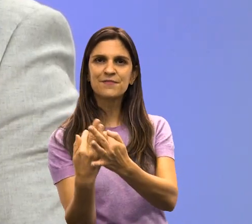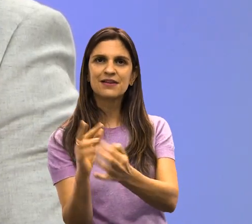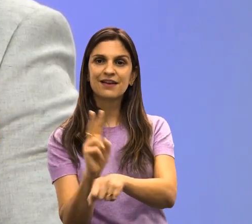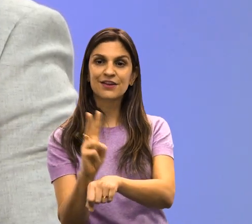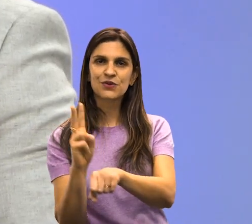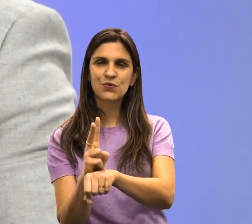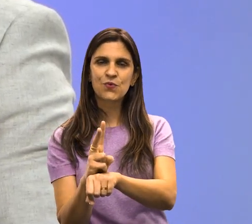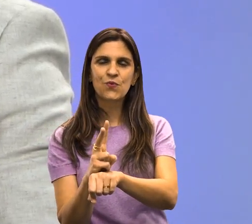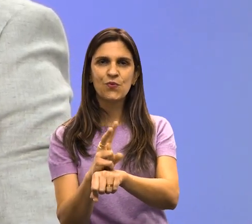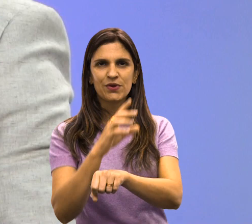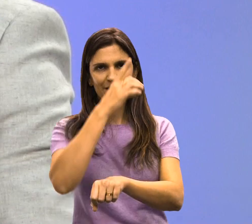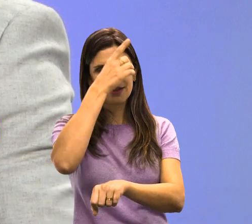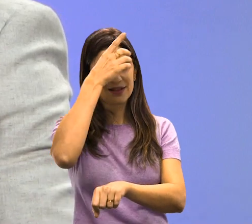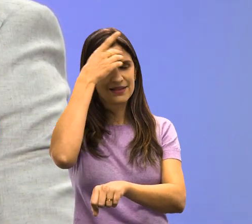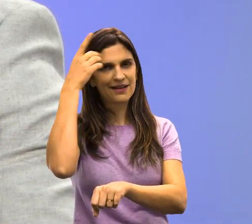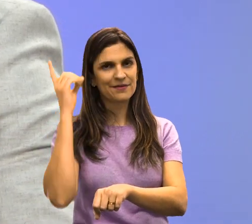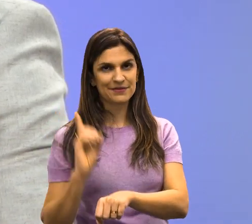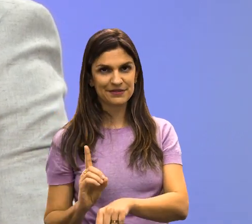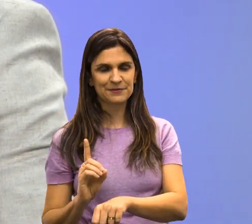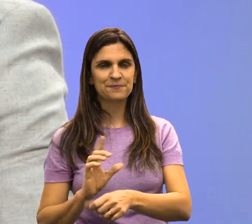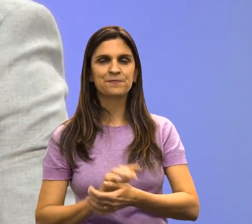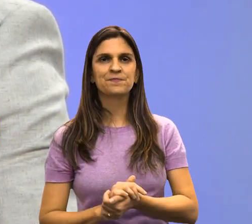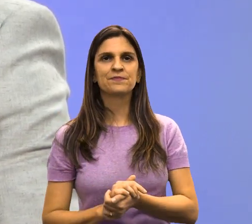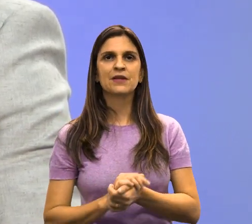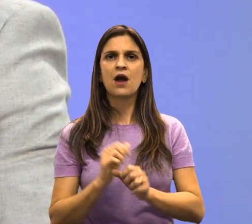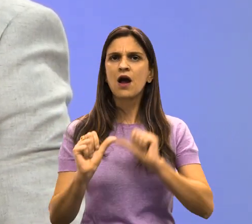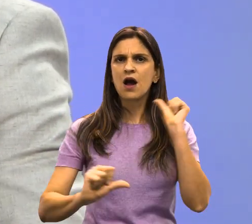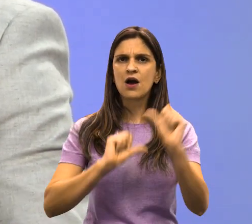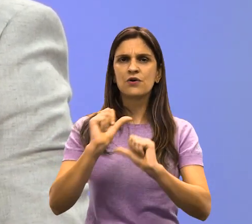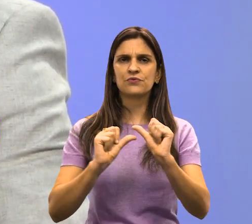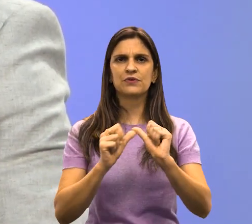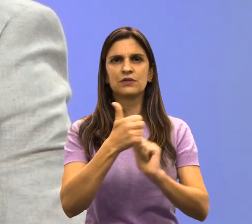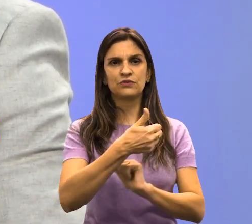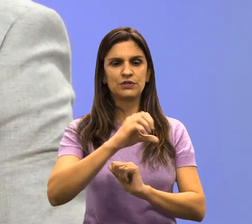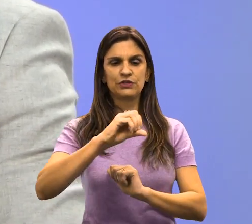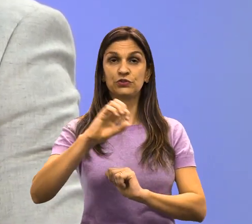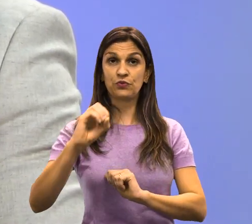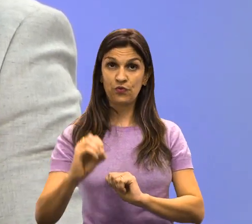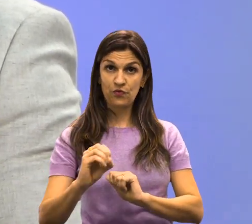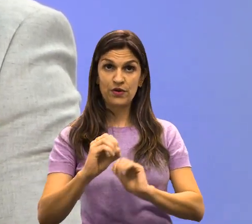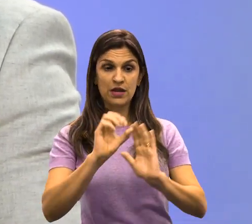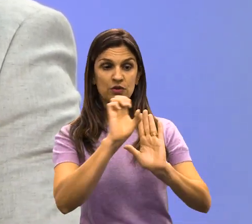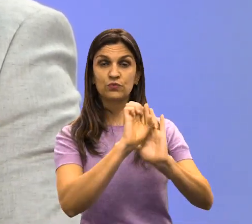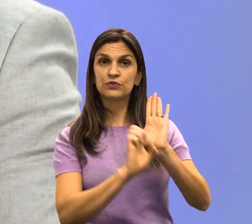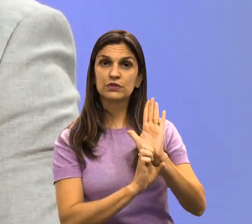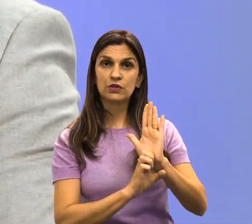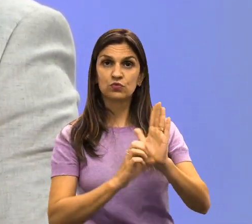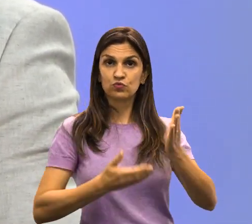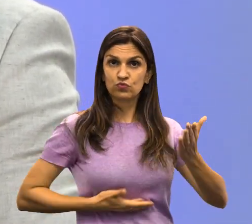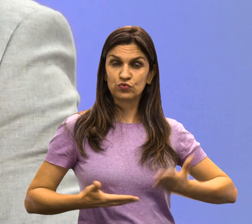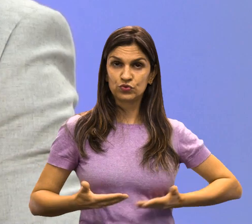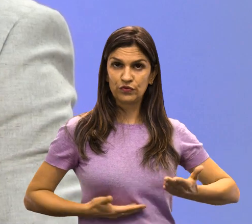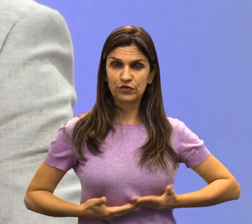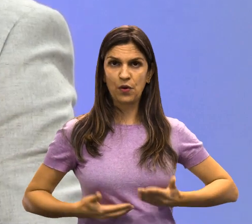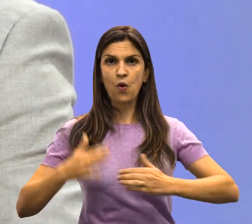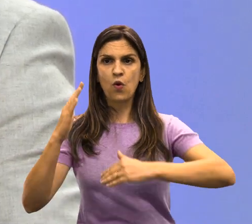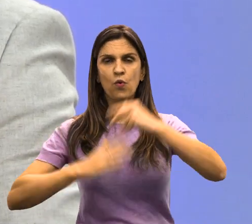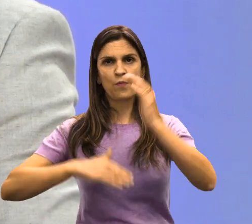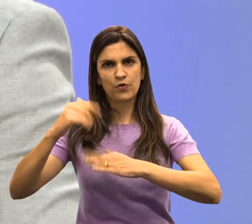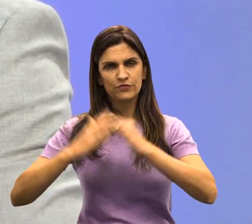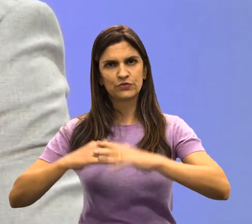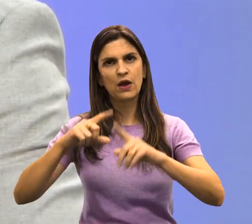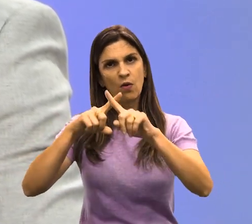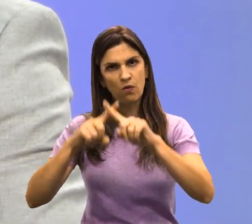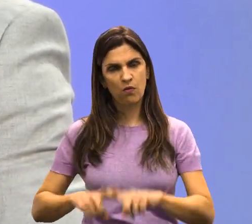a jornada especial? Nós fizemos uma alteração da 190, o Estatuto do Servidor. Aquele profissional que é